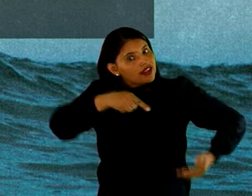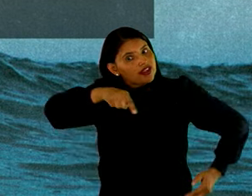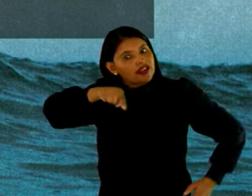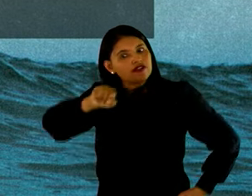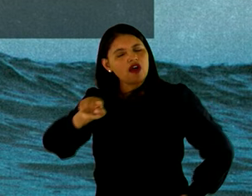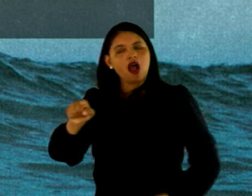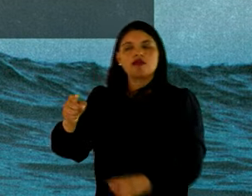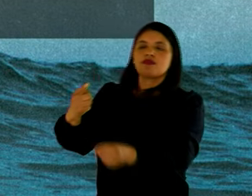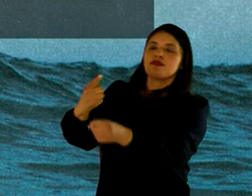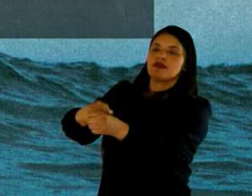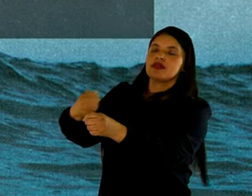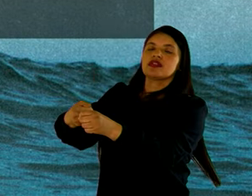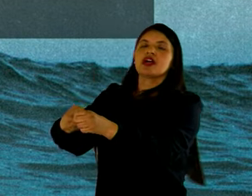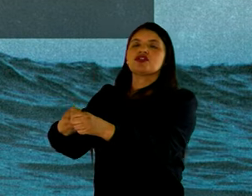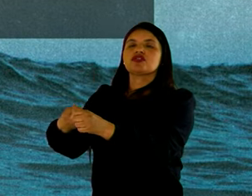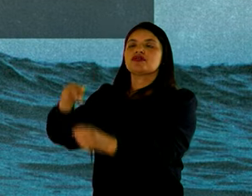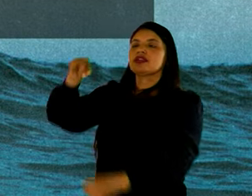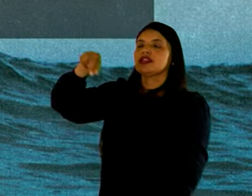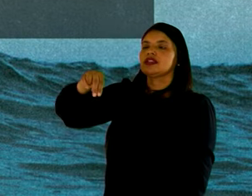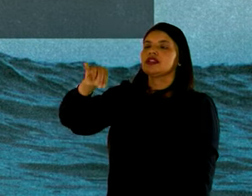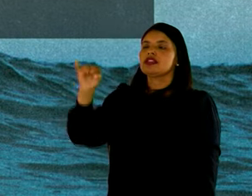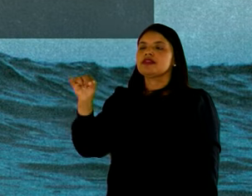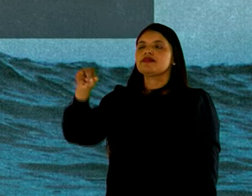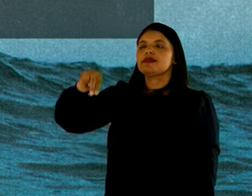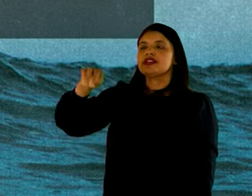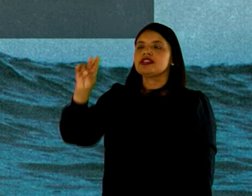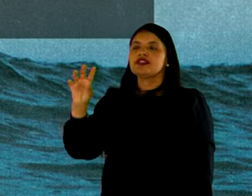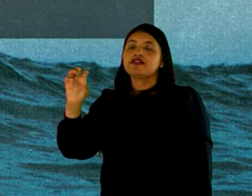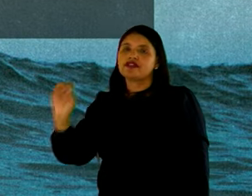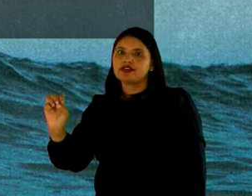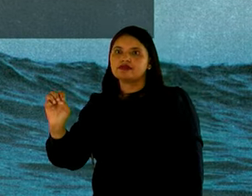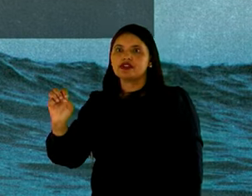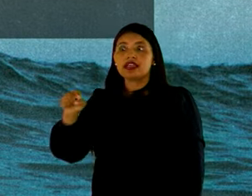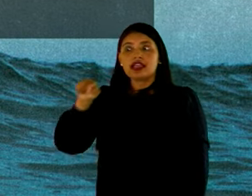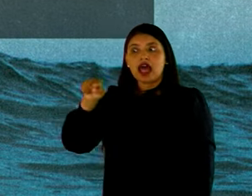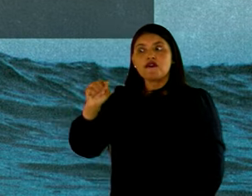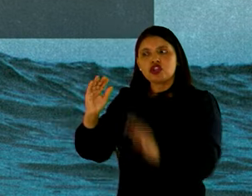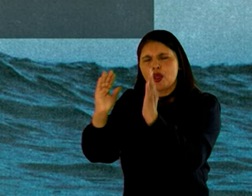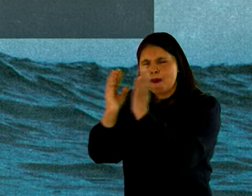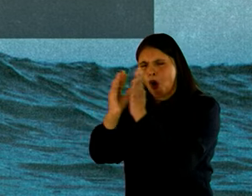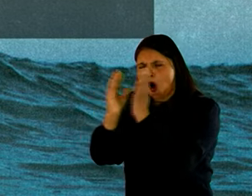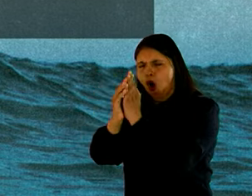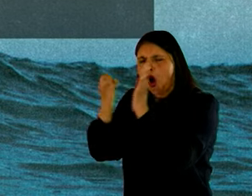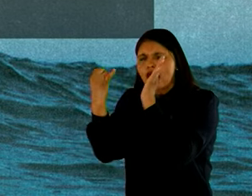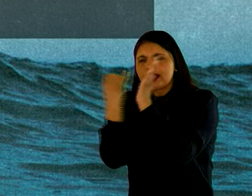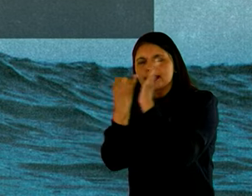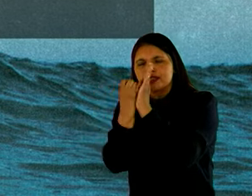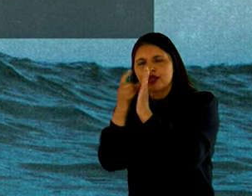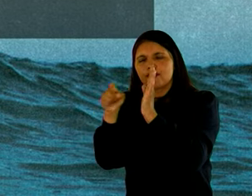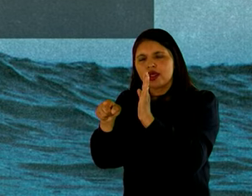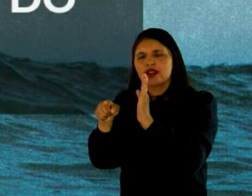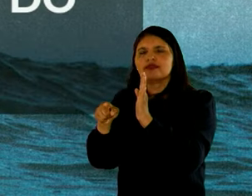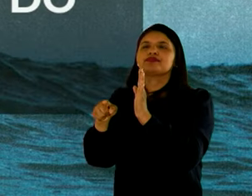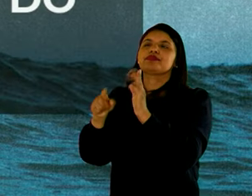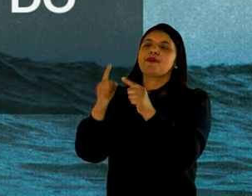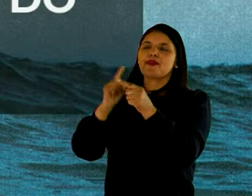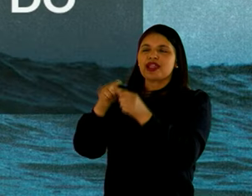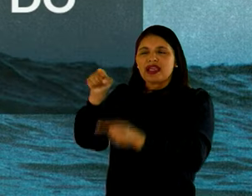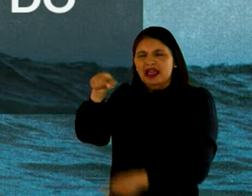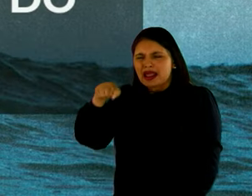cidade de Nínive e clama contra ela, porque a sua malícia subiu até a minha